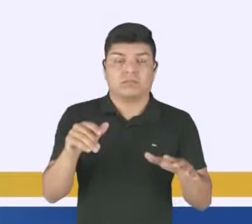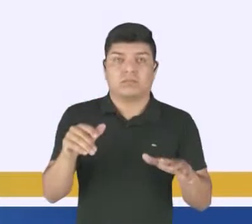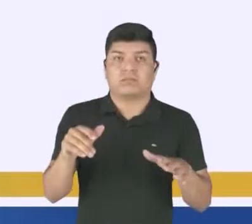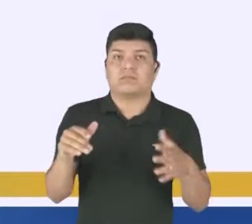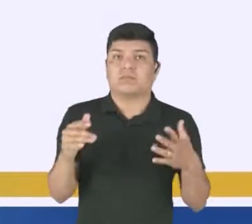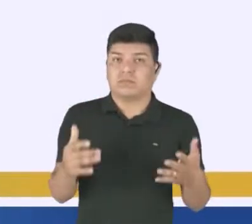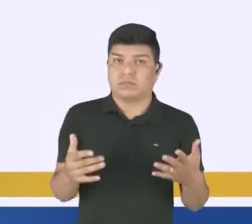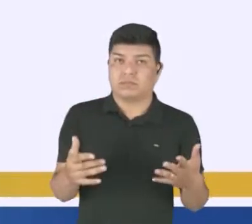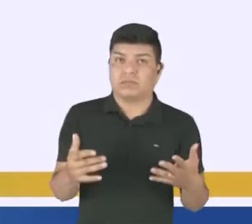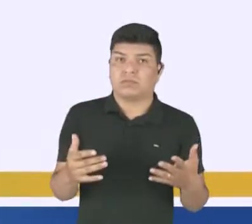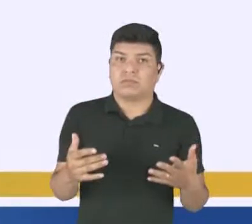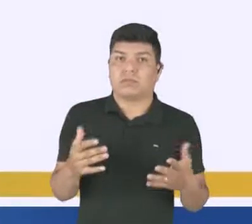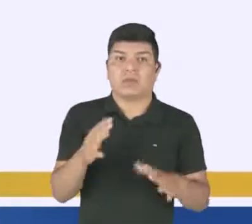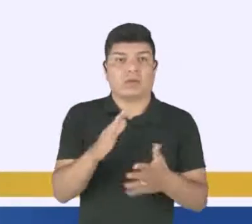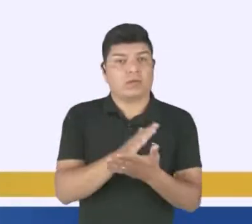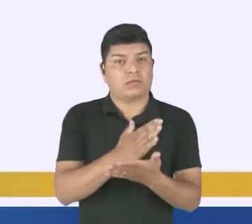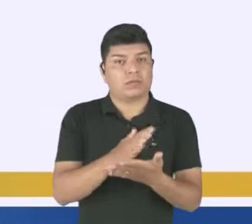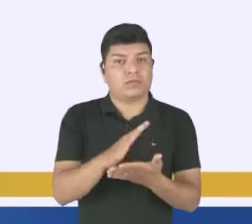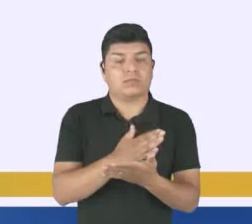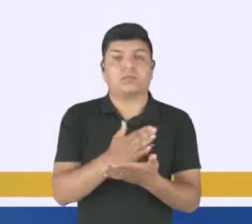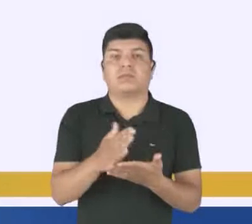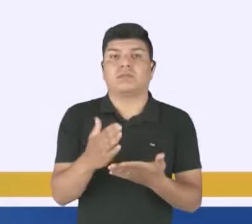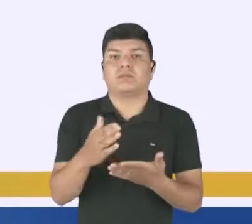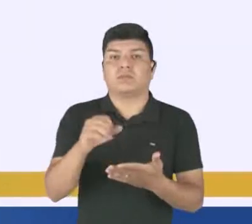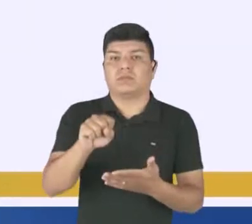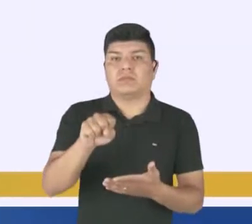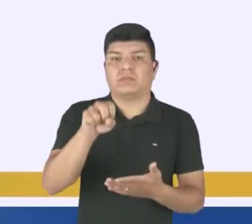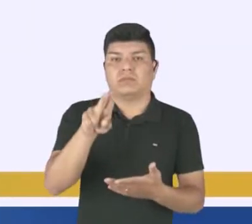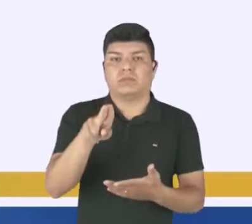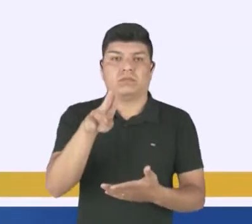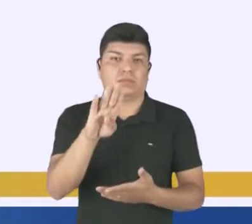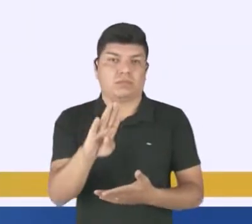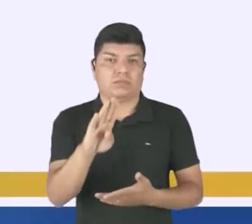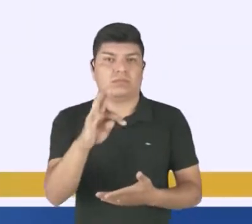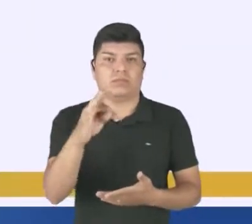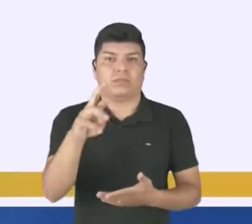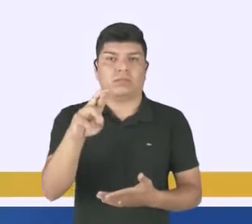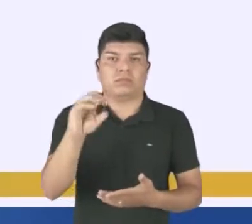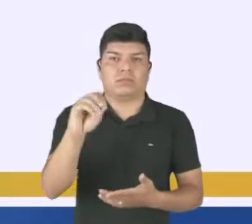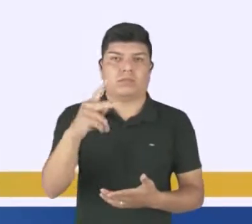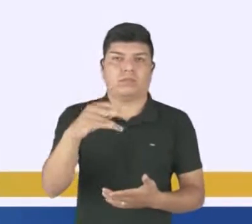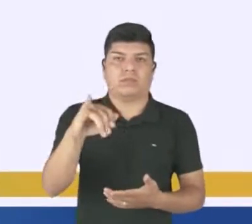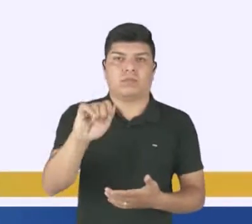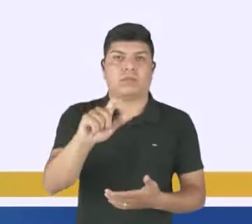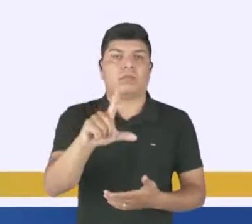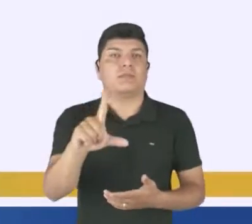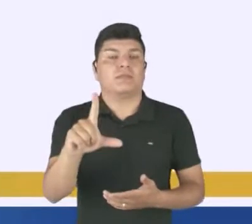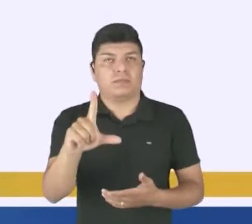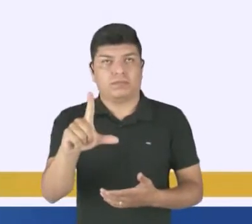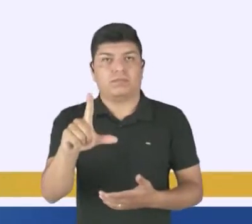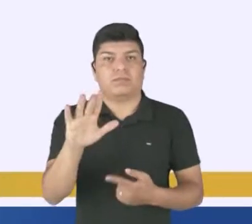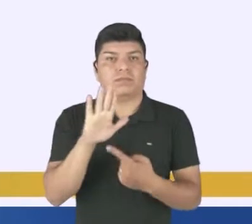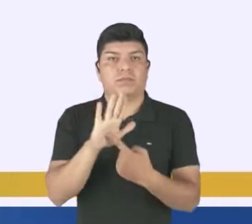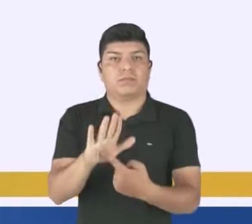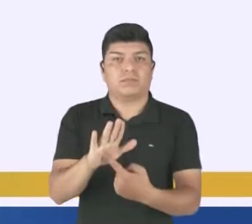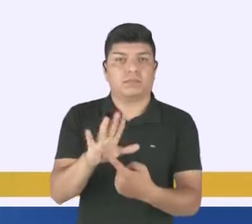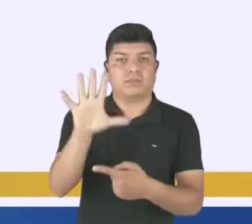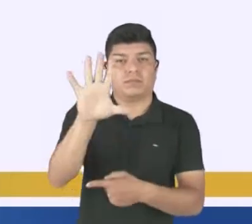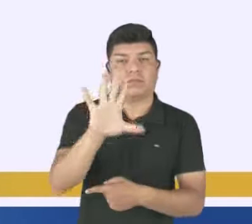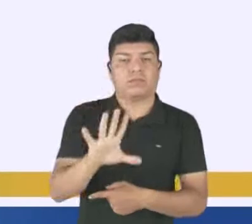região temperada, ou alguns autores colocam subtropical, né? De clima super úmido, onde você vai apresentar